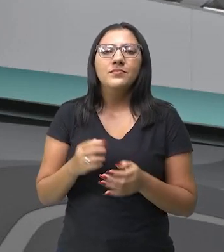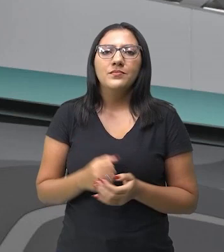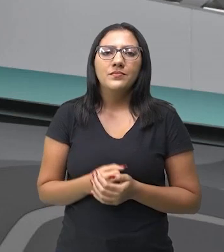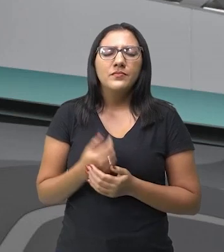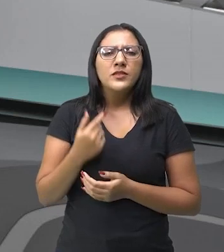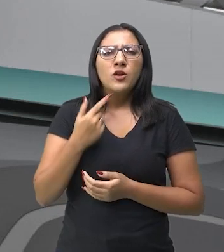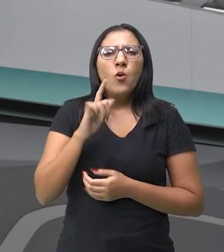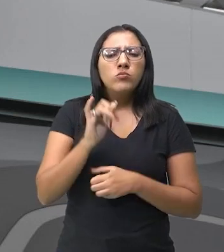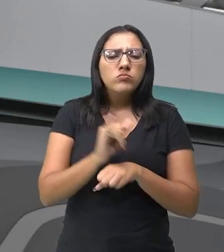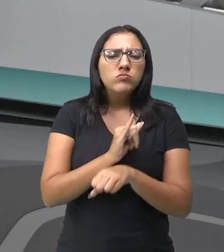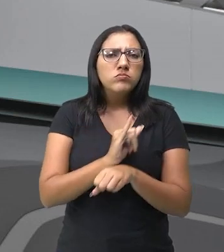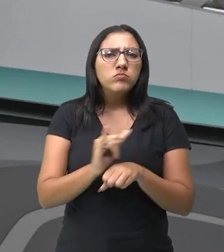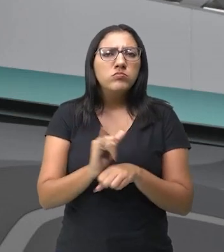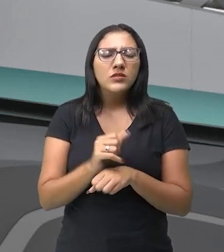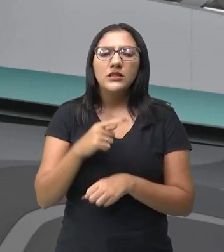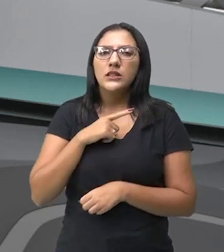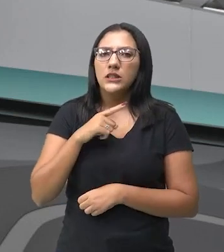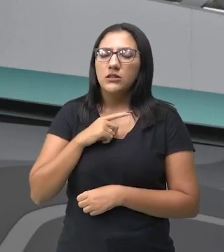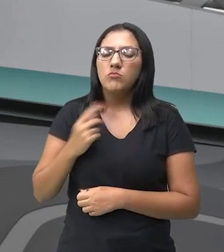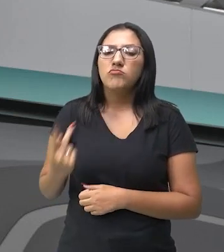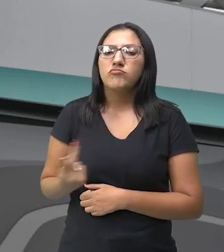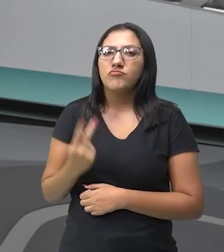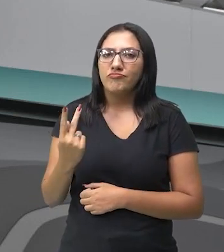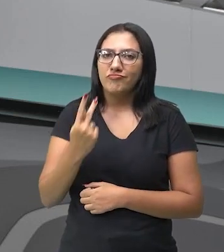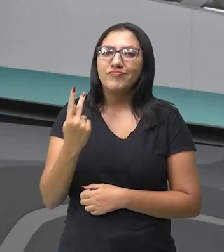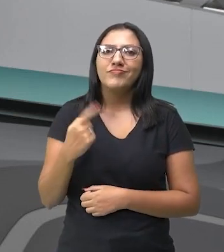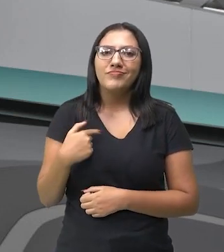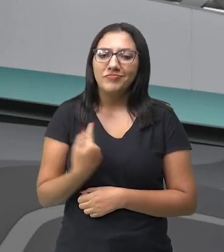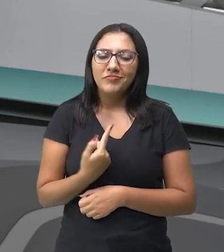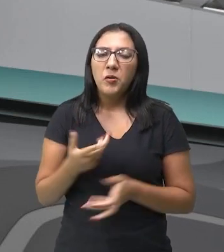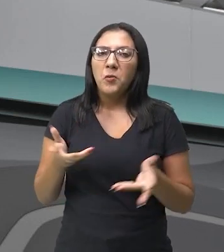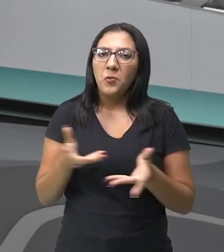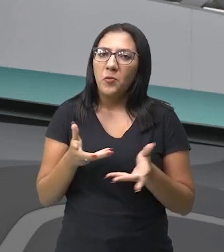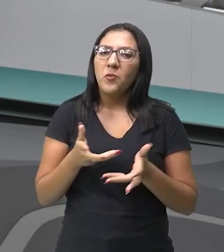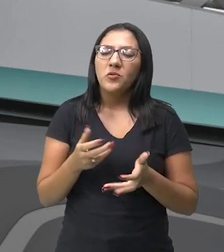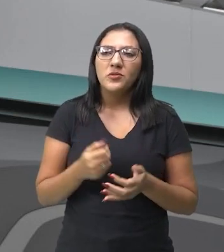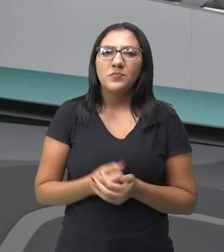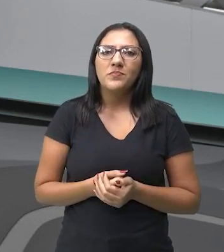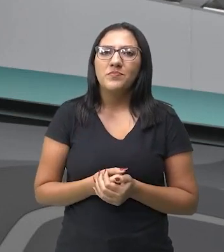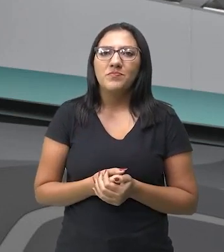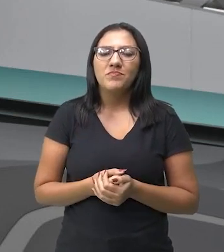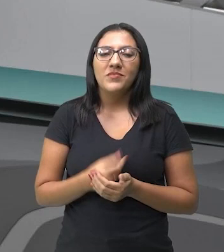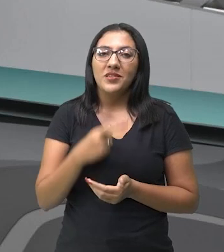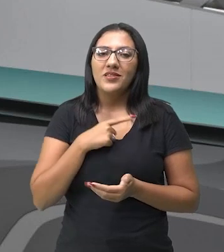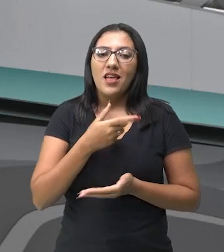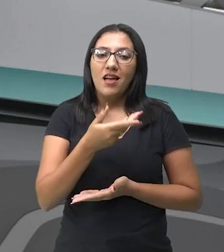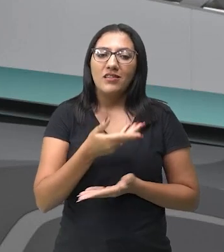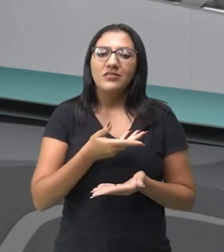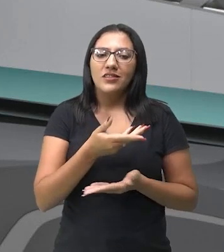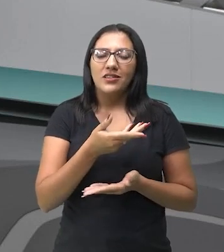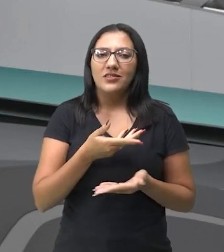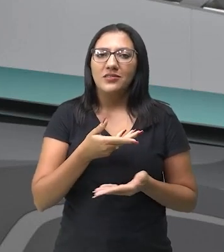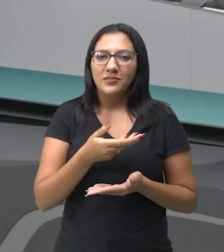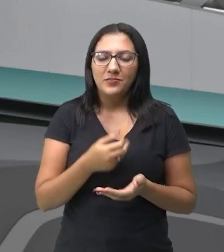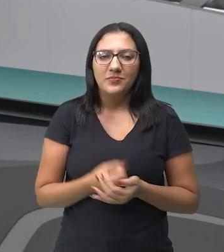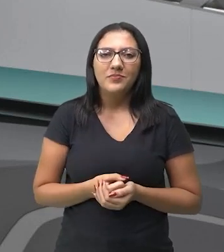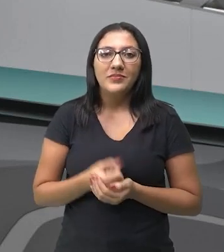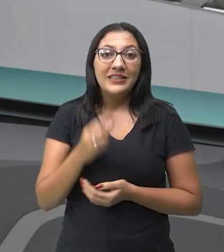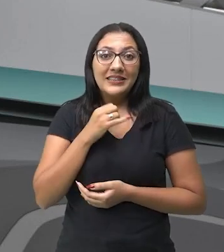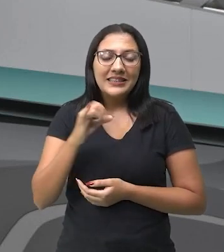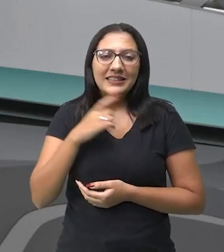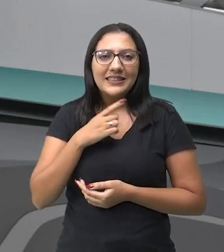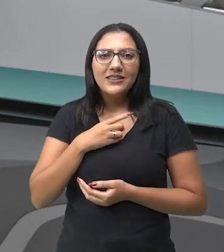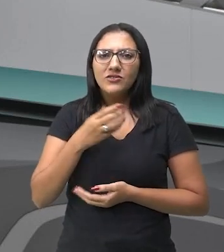dia, quanto mais interação, melhor, não é? Então, é um tipo de infográfico que permite isso.